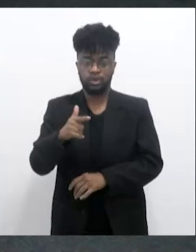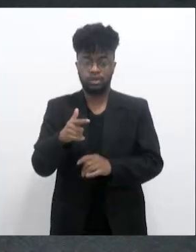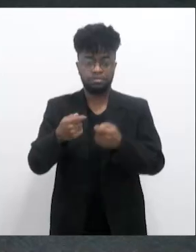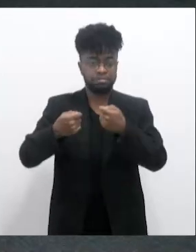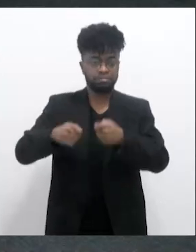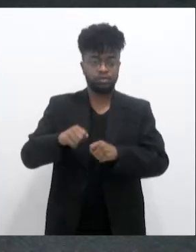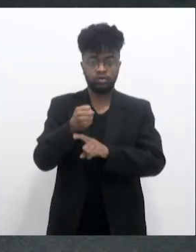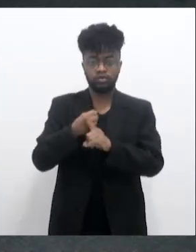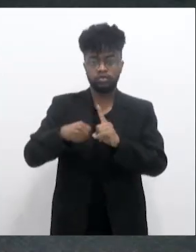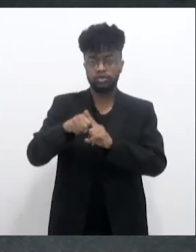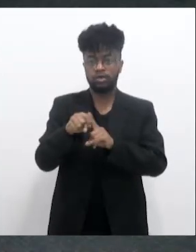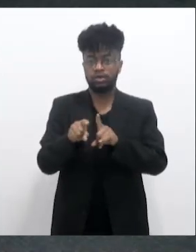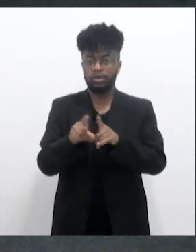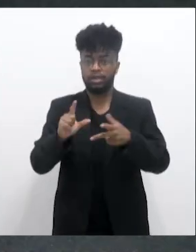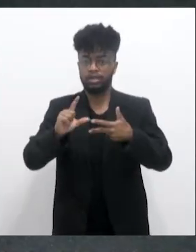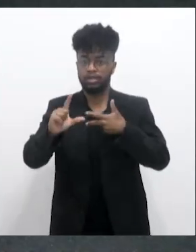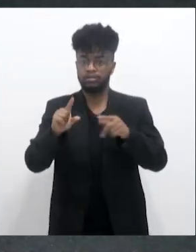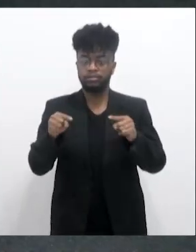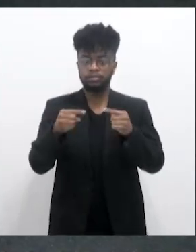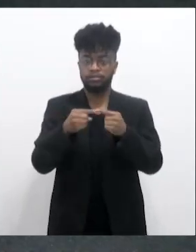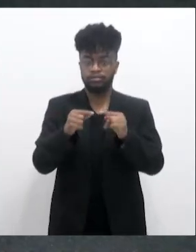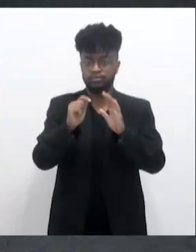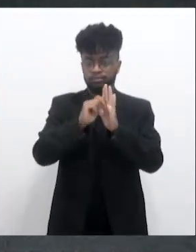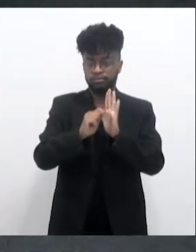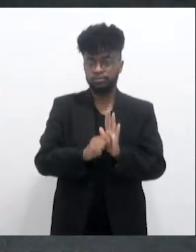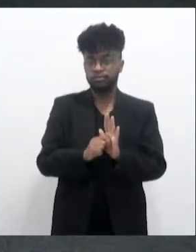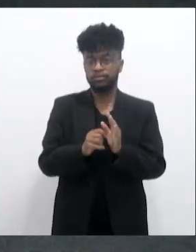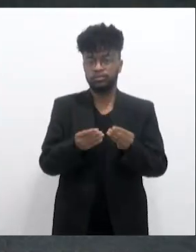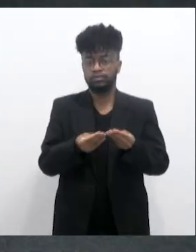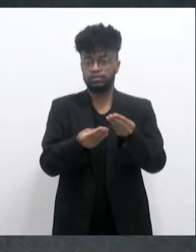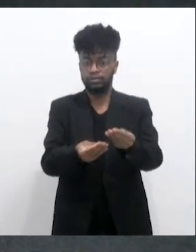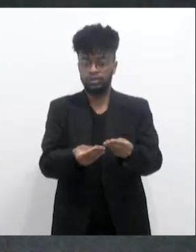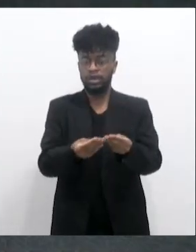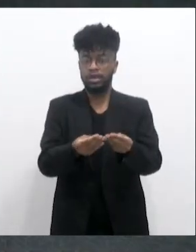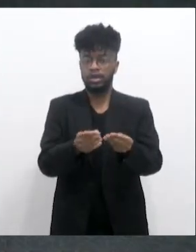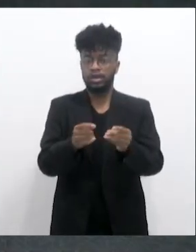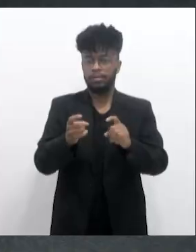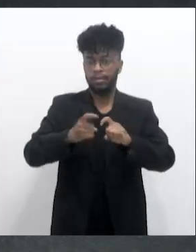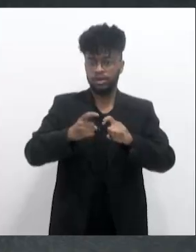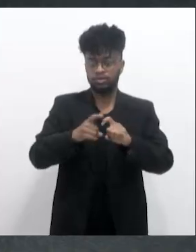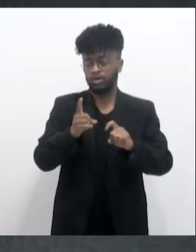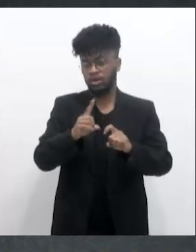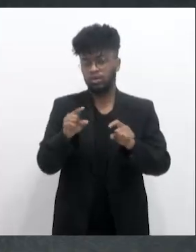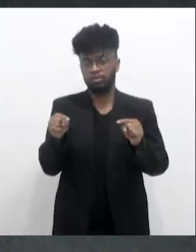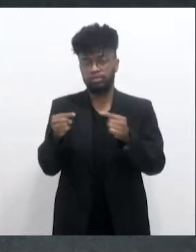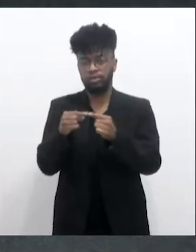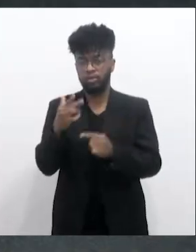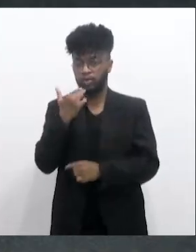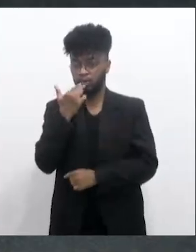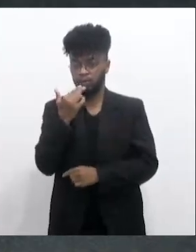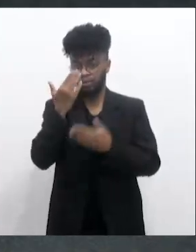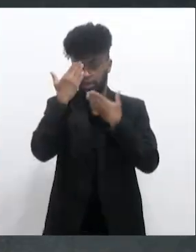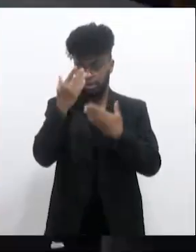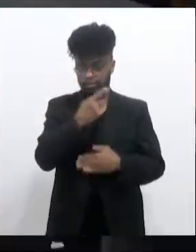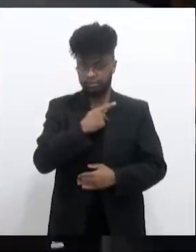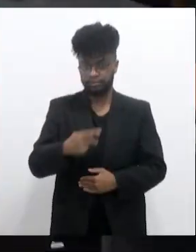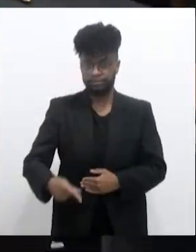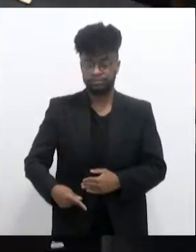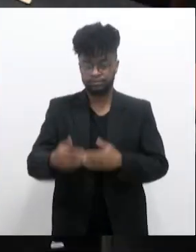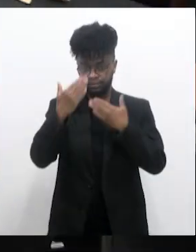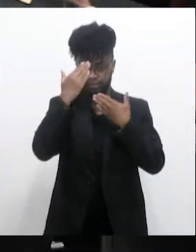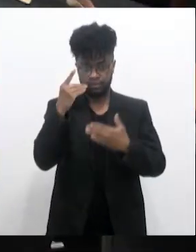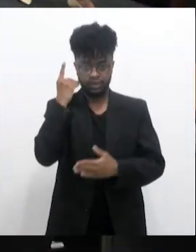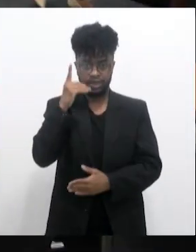nem legislativa da prescrição pelo prescritor medicamentoso, e sim pelo nutricionista. Muito obrigado, presidente. Obrigado,